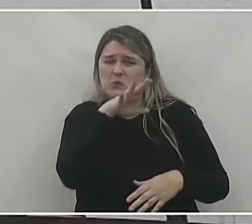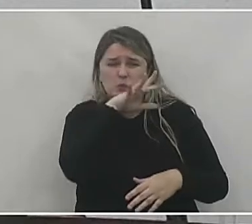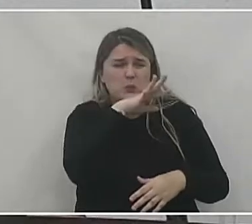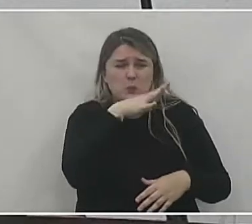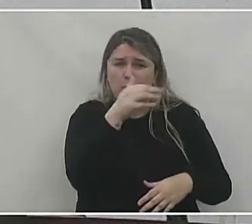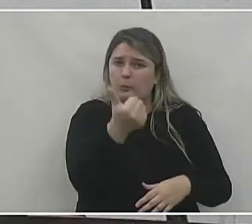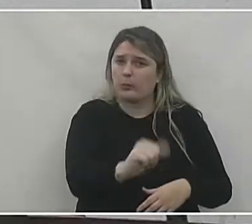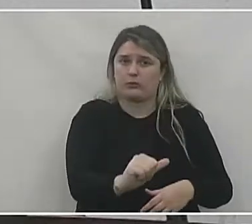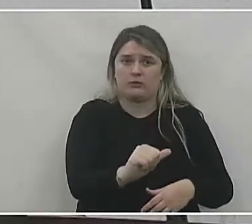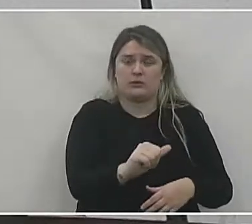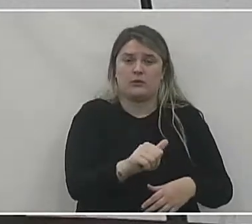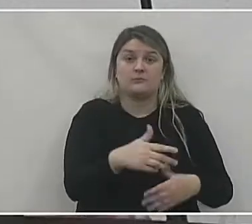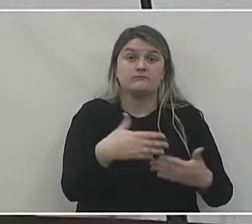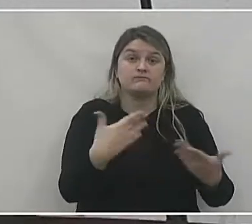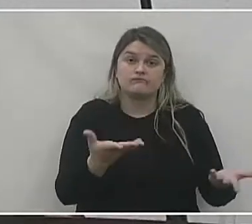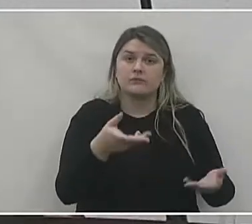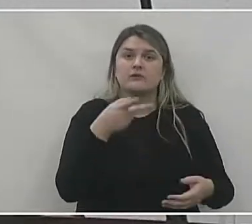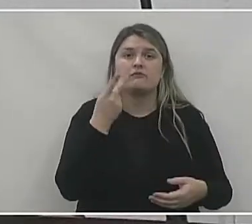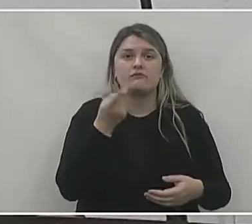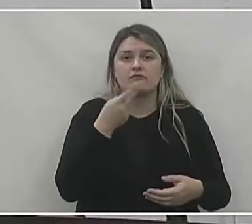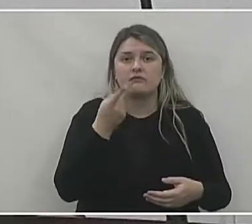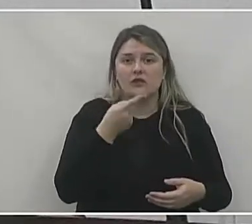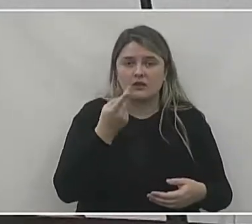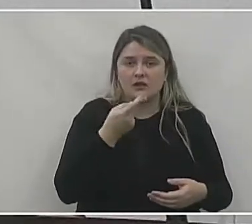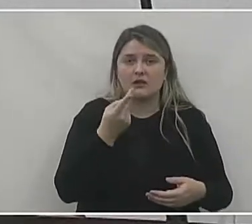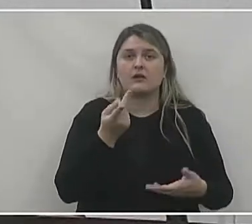Então, para falar sobre